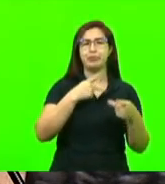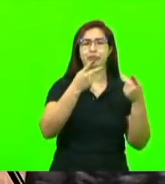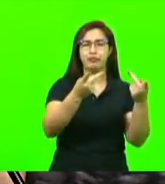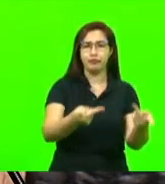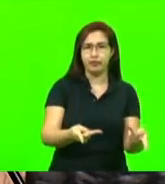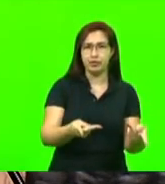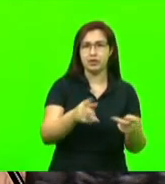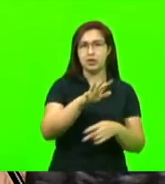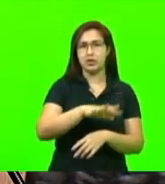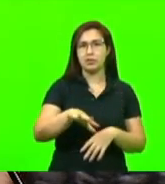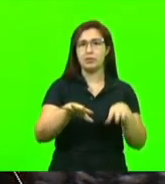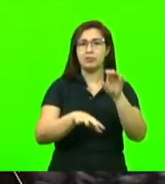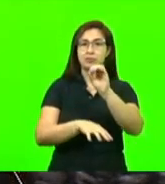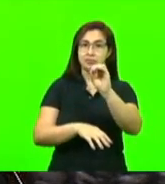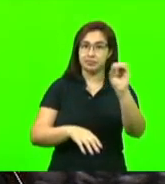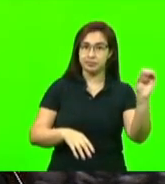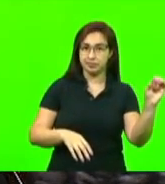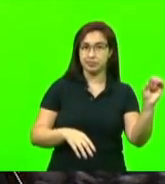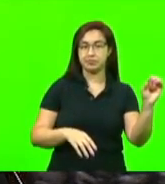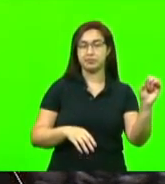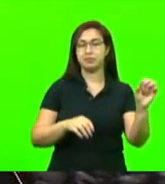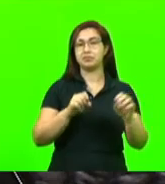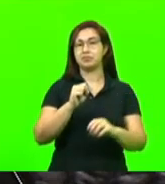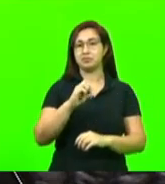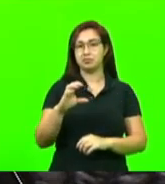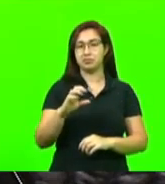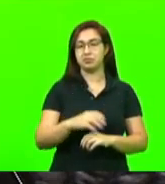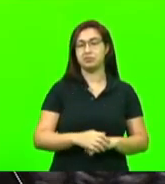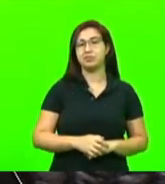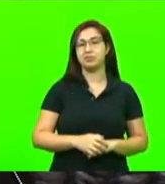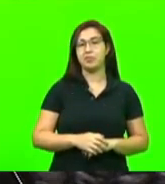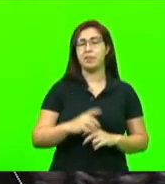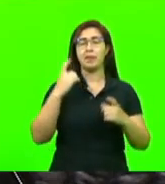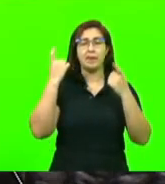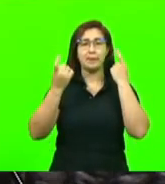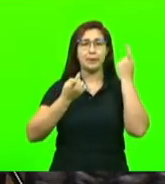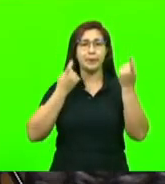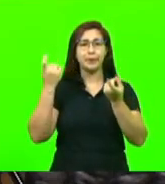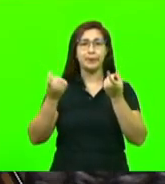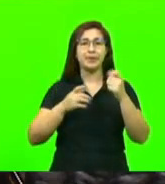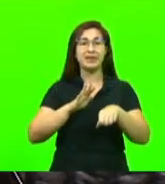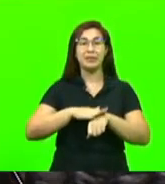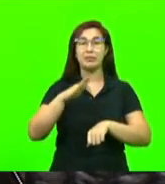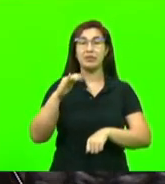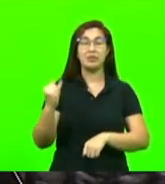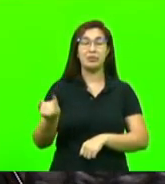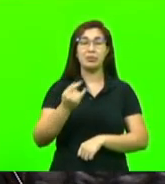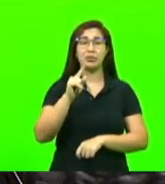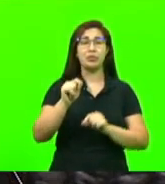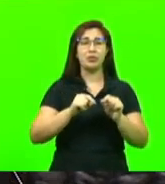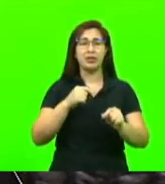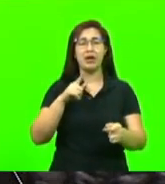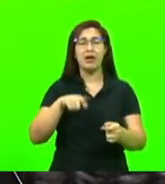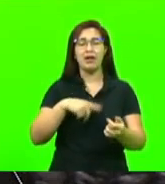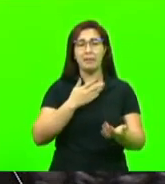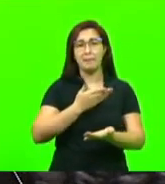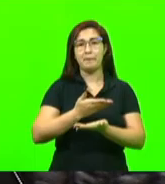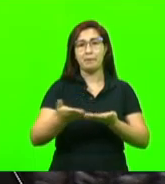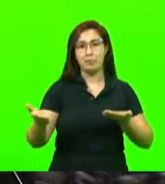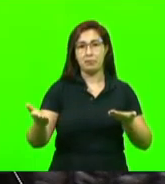Meio Oeste e do Oeste Santa Catarina. A grande preocupação com as perdas